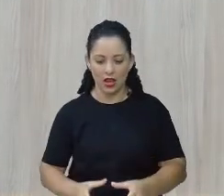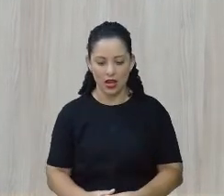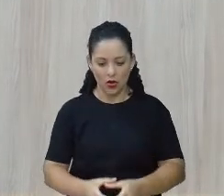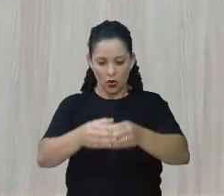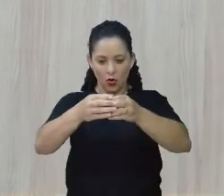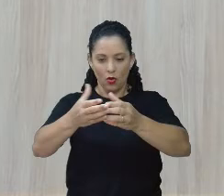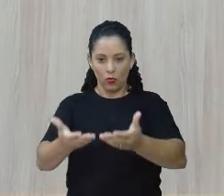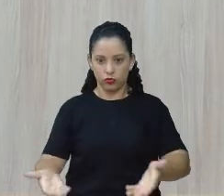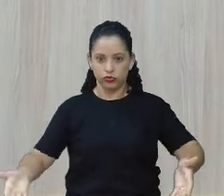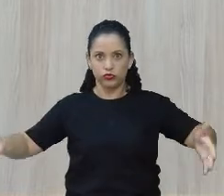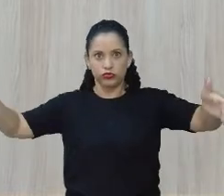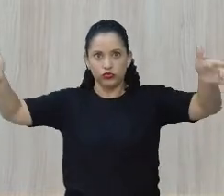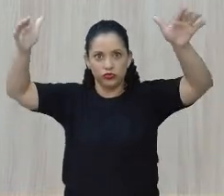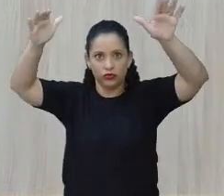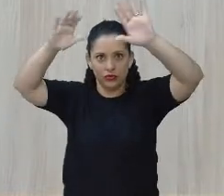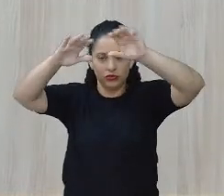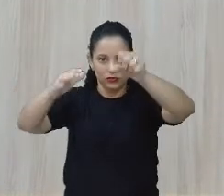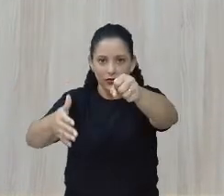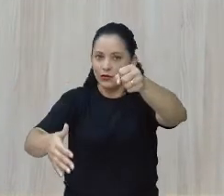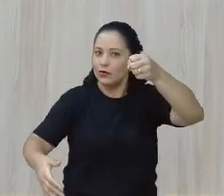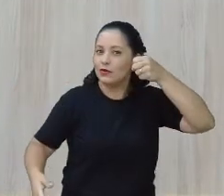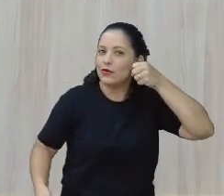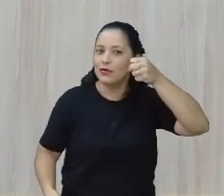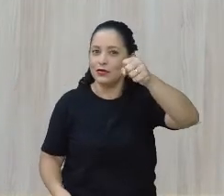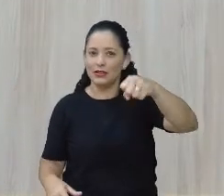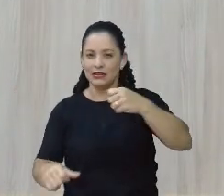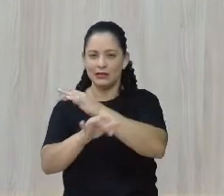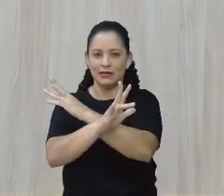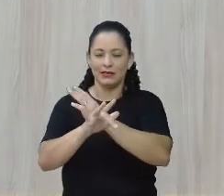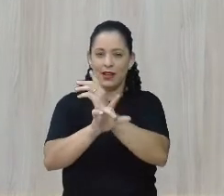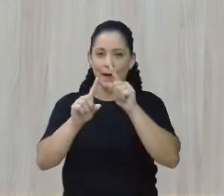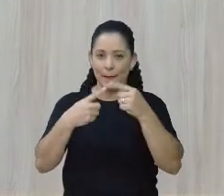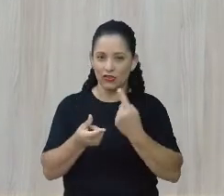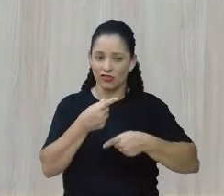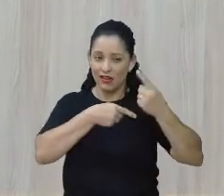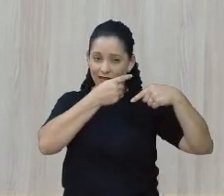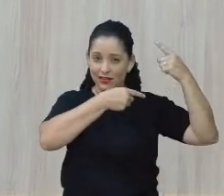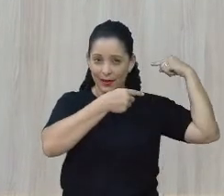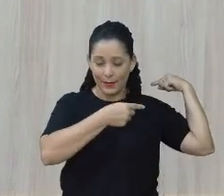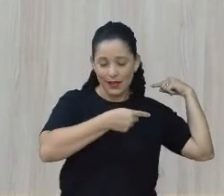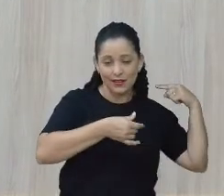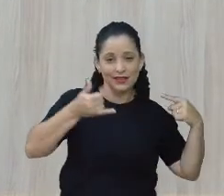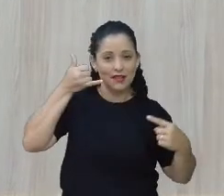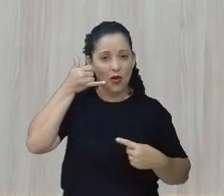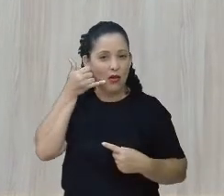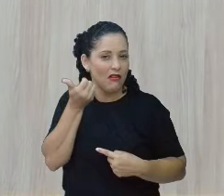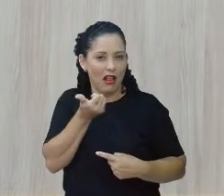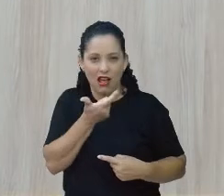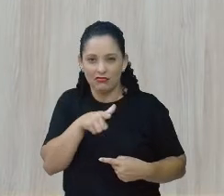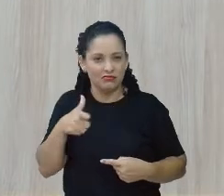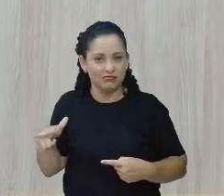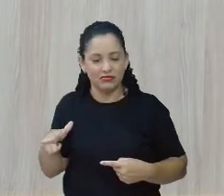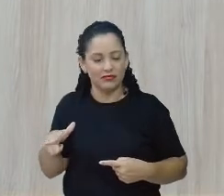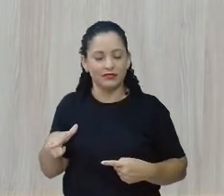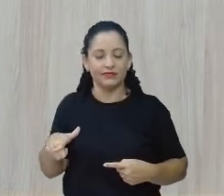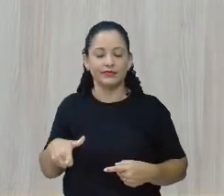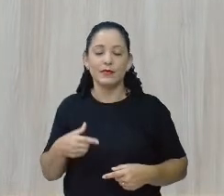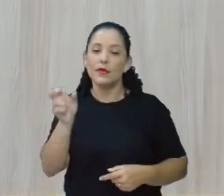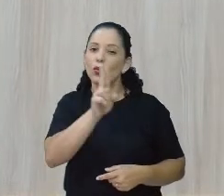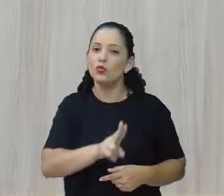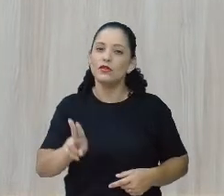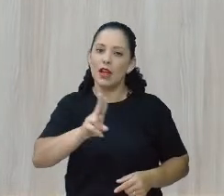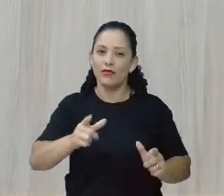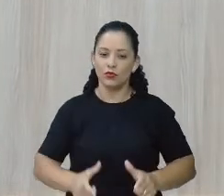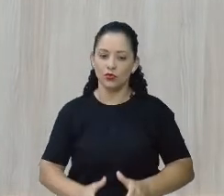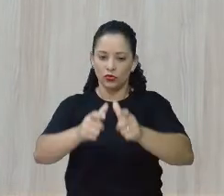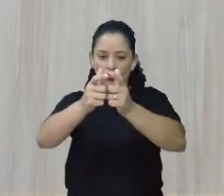Mas quando o aparelho móvel ainda não era assim tão popular, quando o celular ainda não era tão disseminado, a gente utilizava os